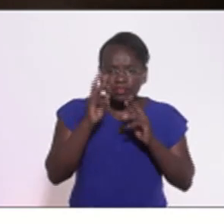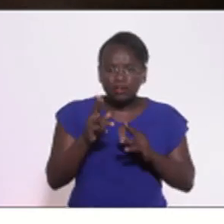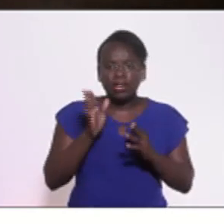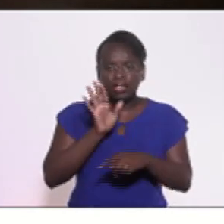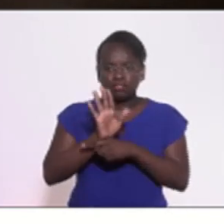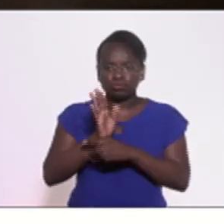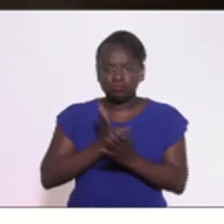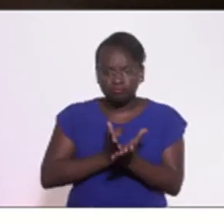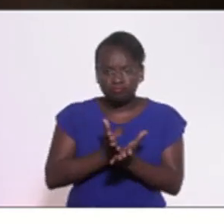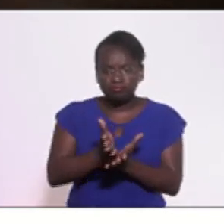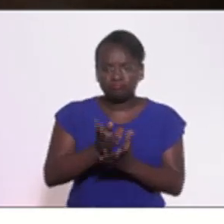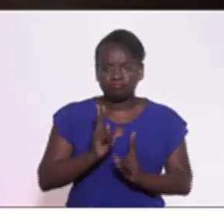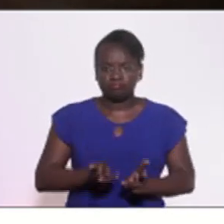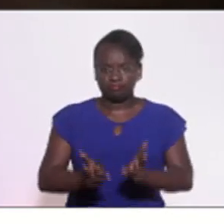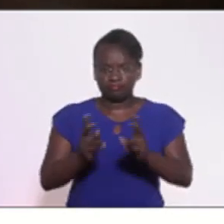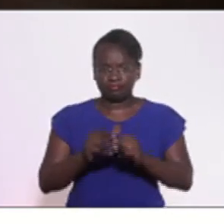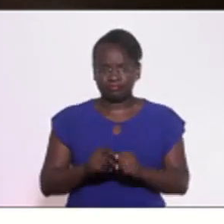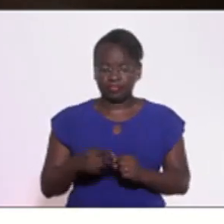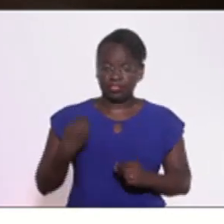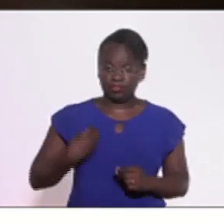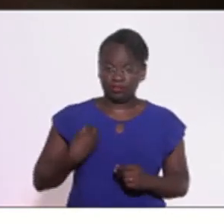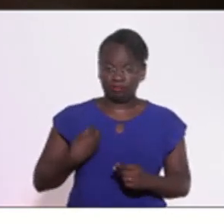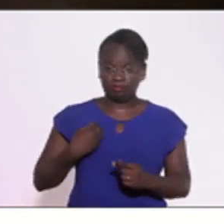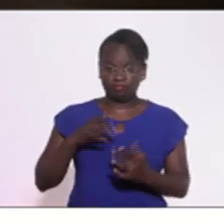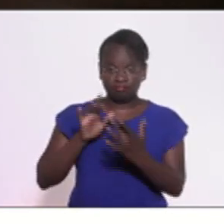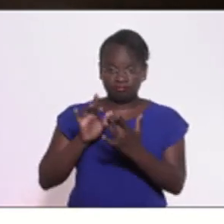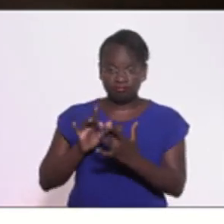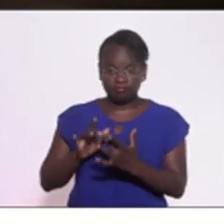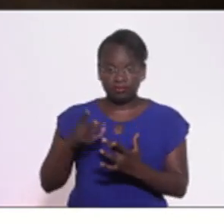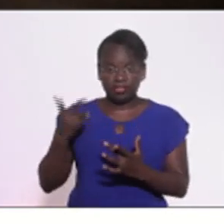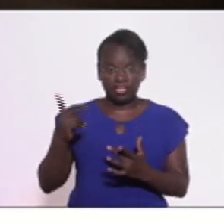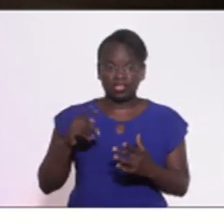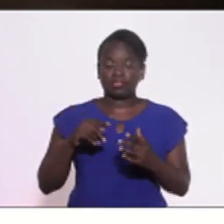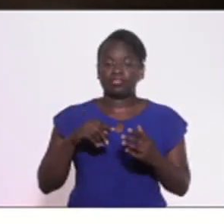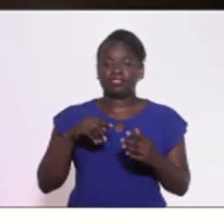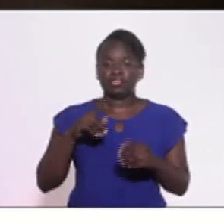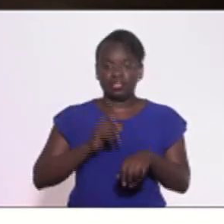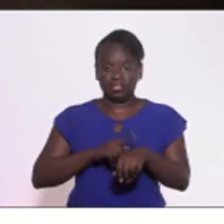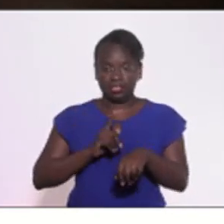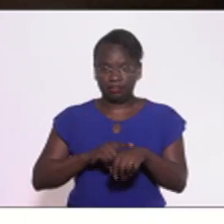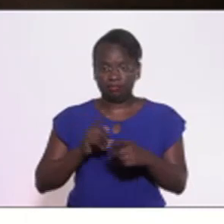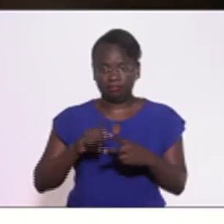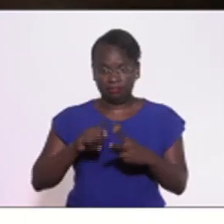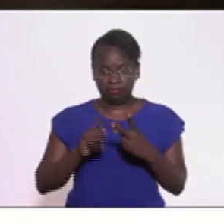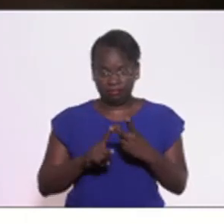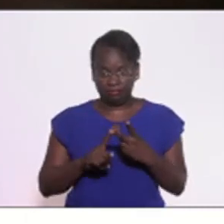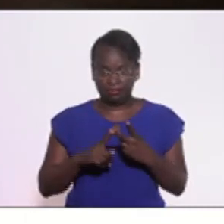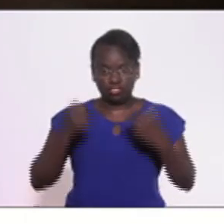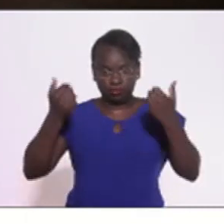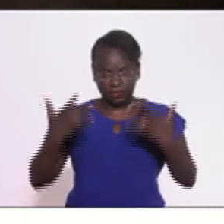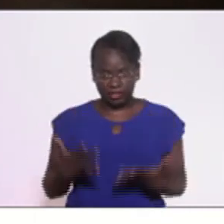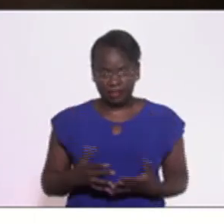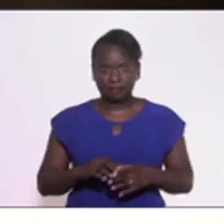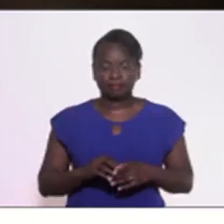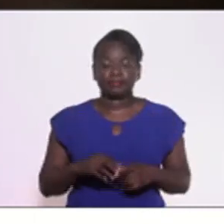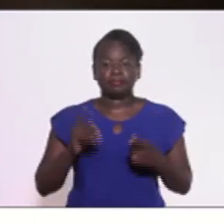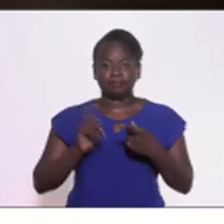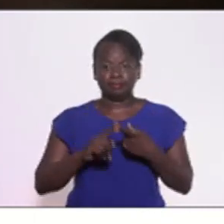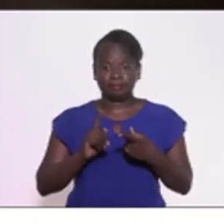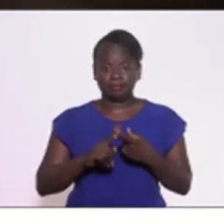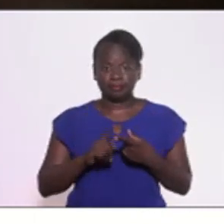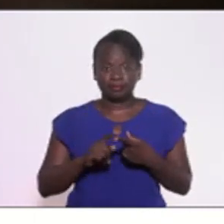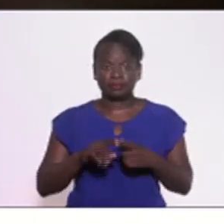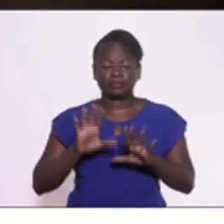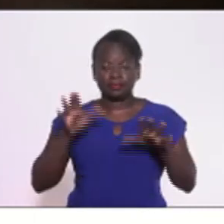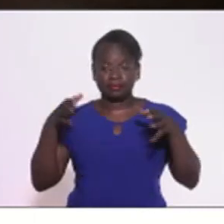caminhar. Convivi com o Ronaldo de forma intensa em 2 momentos que não poderia deixar aqui de relatar. Primeiro, na